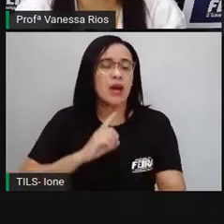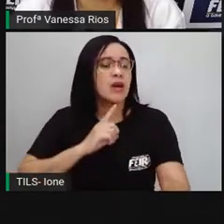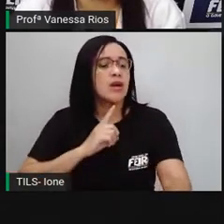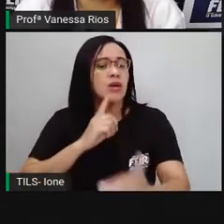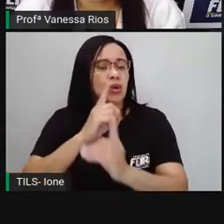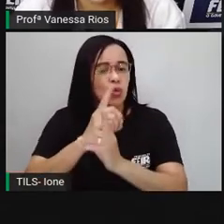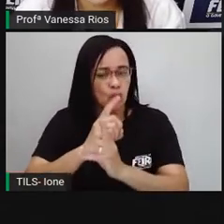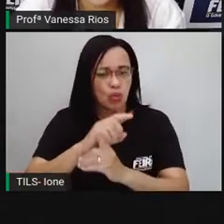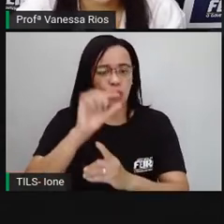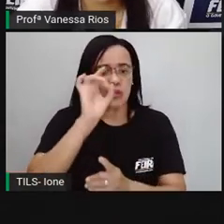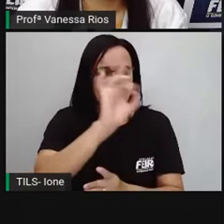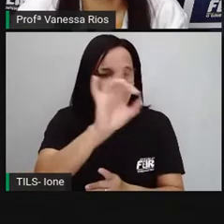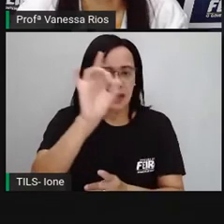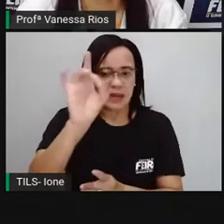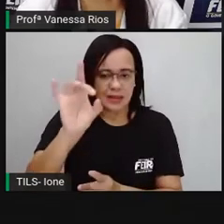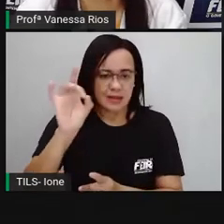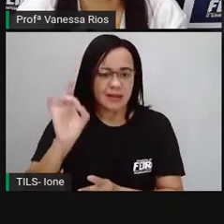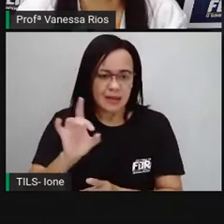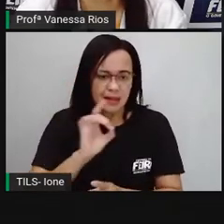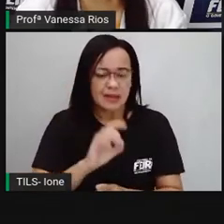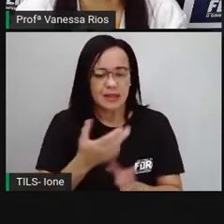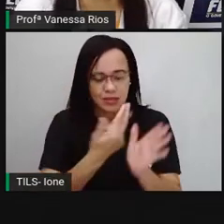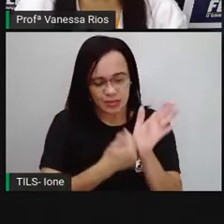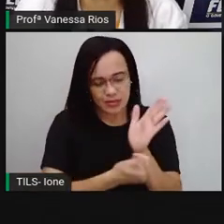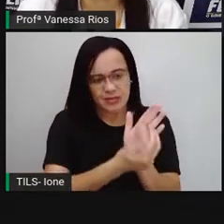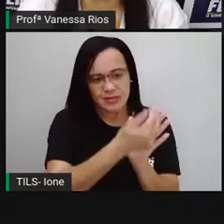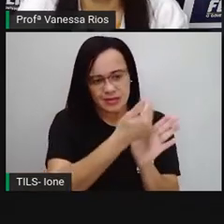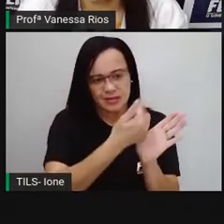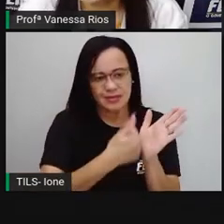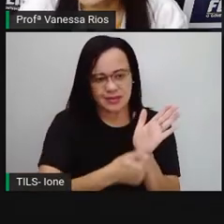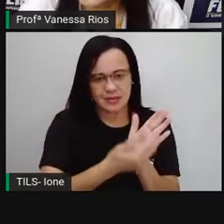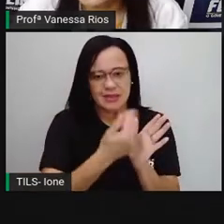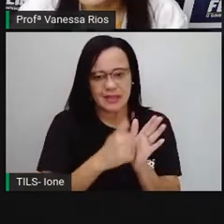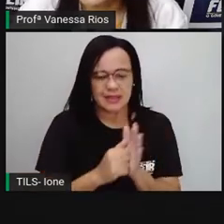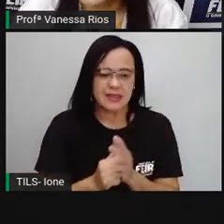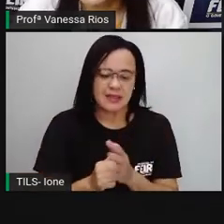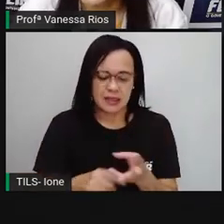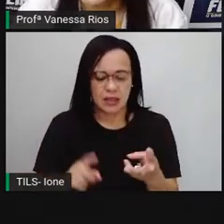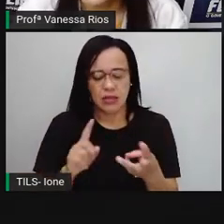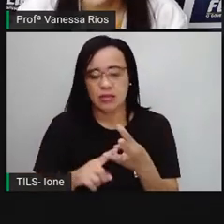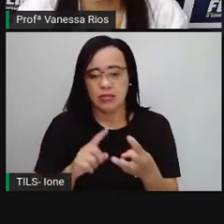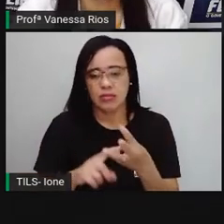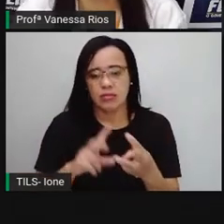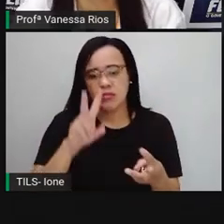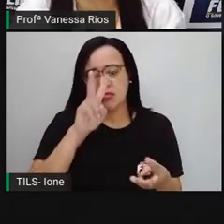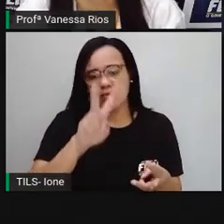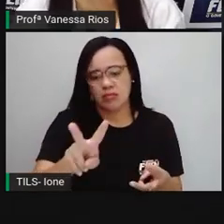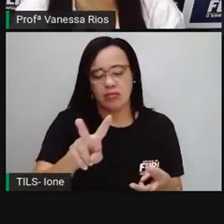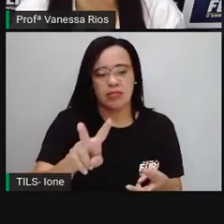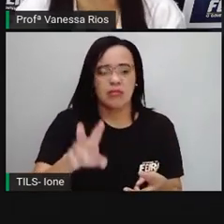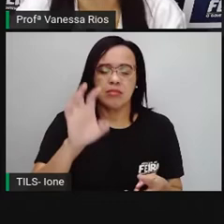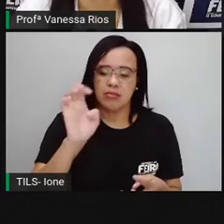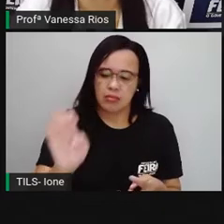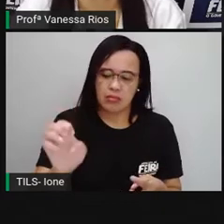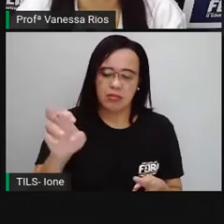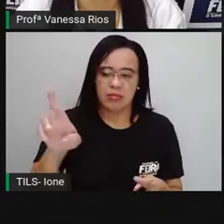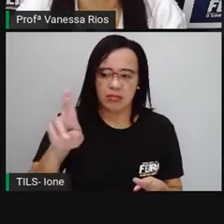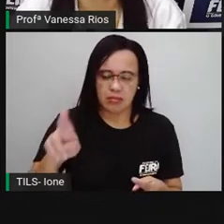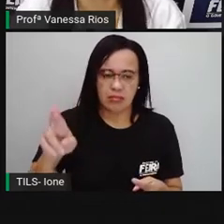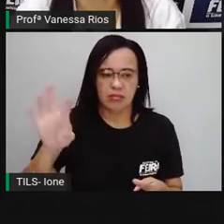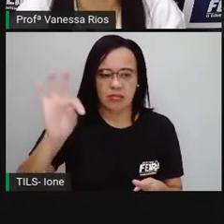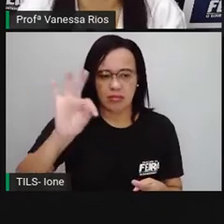as faces da figura. E os vértices? A gente já observou